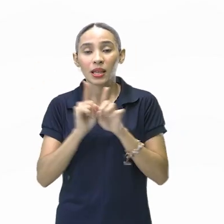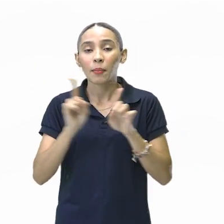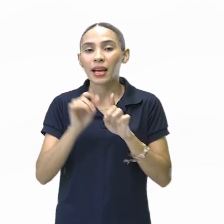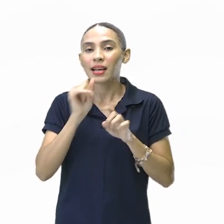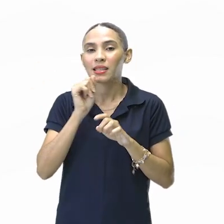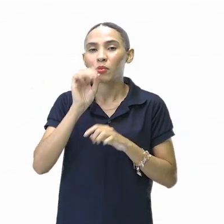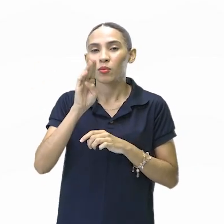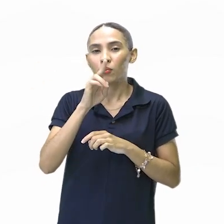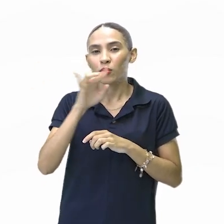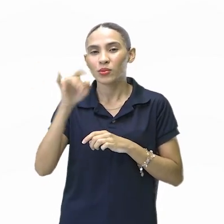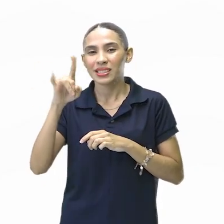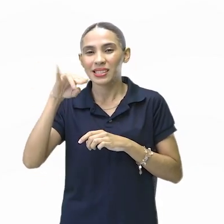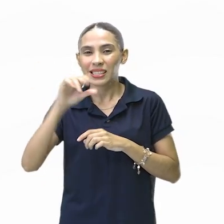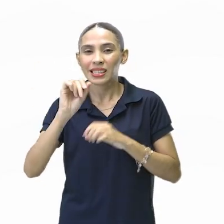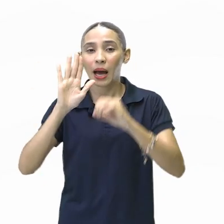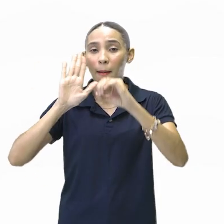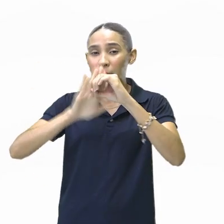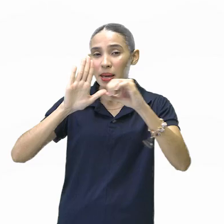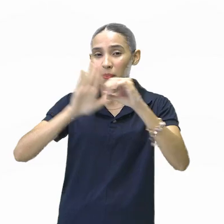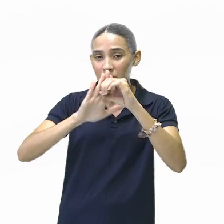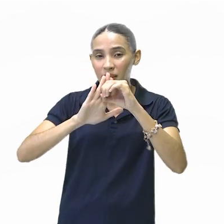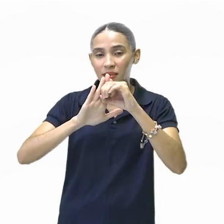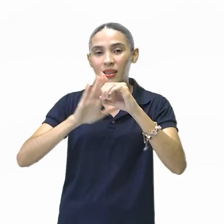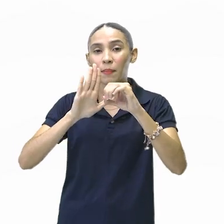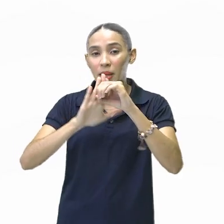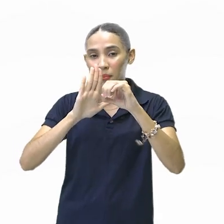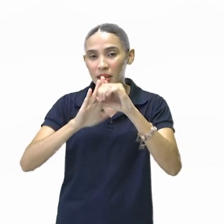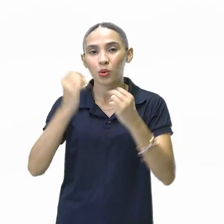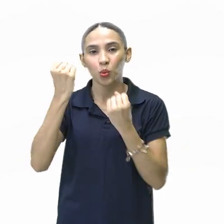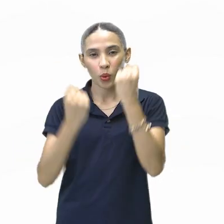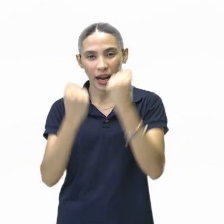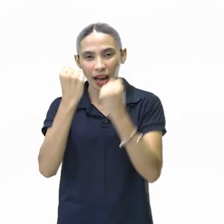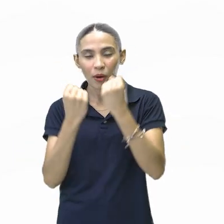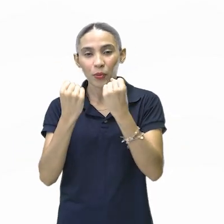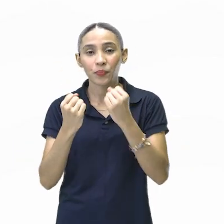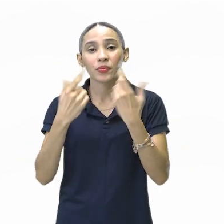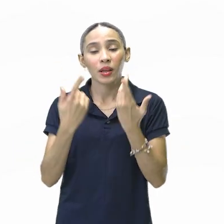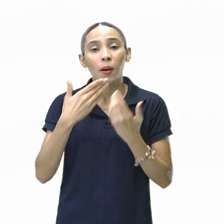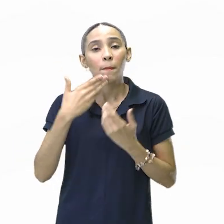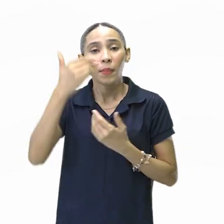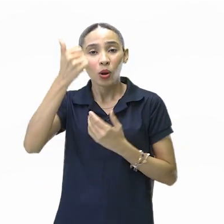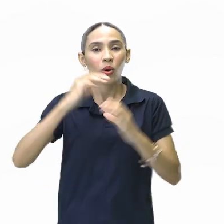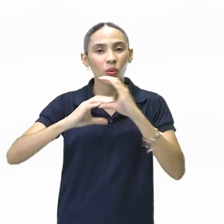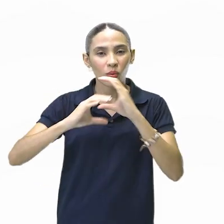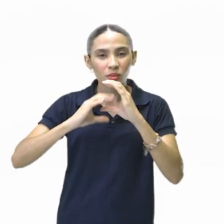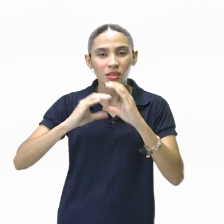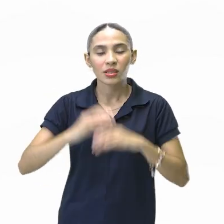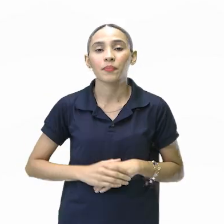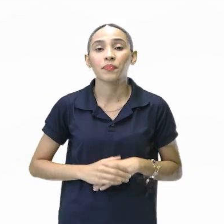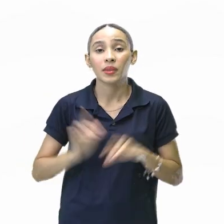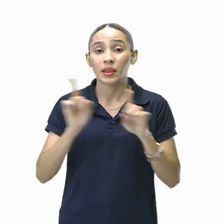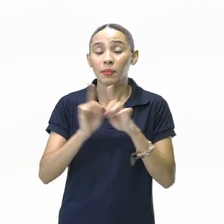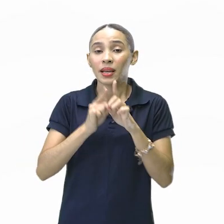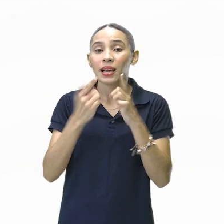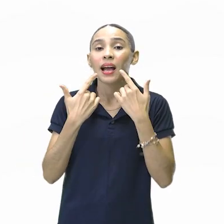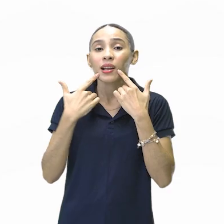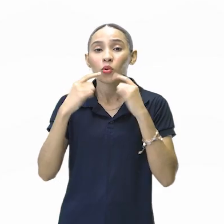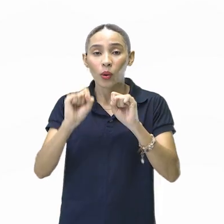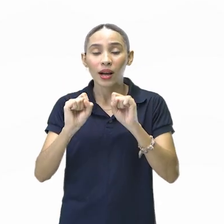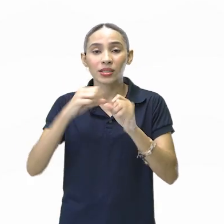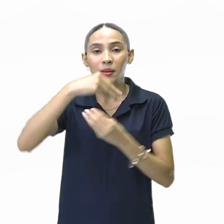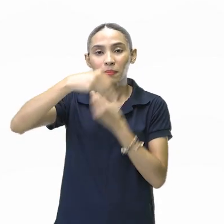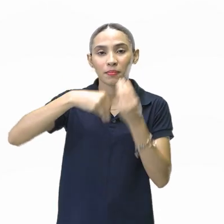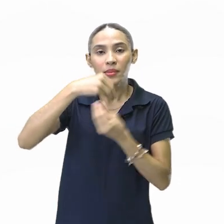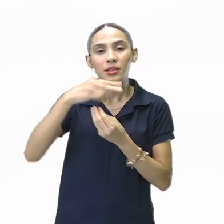buzinas. Então, é só encontrar a harmonia da melhor forma de passar a mensagem. E quando nós falamos da linguagem mista,